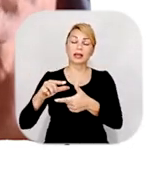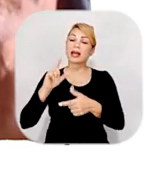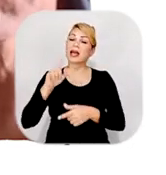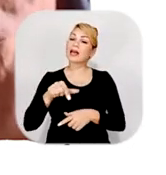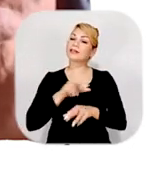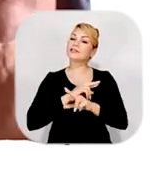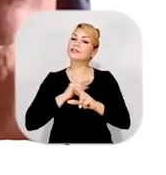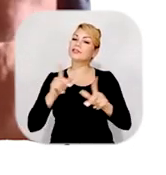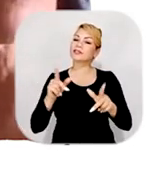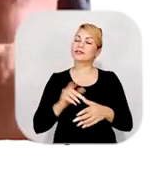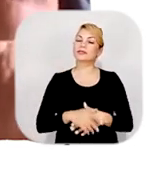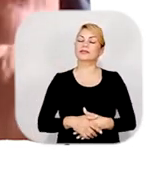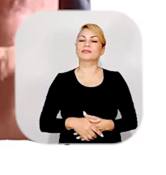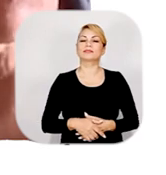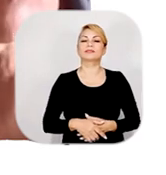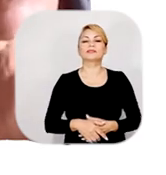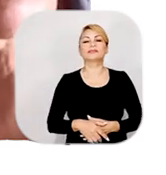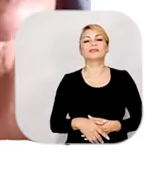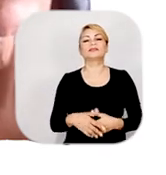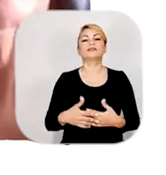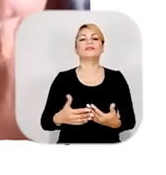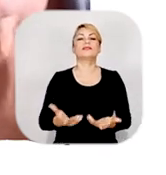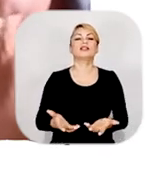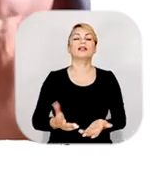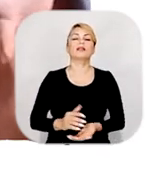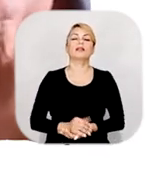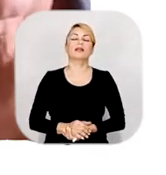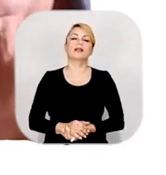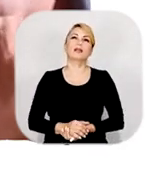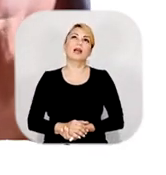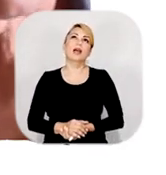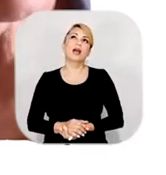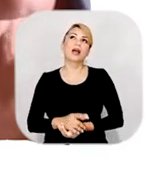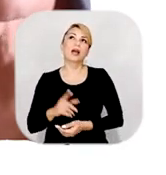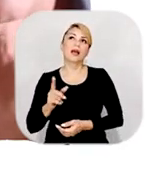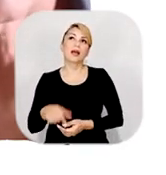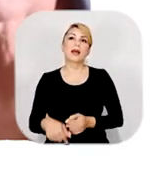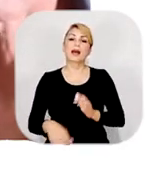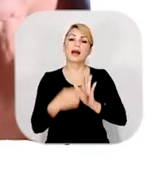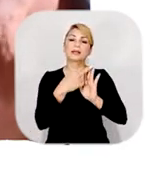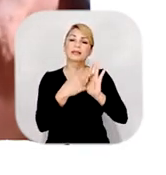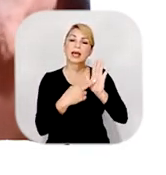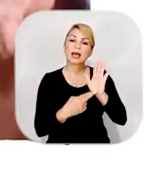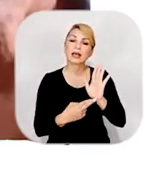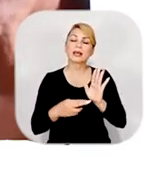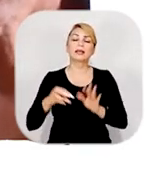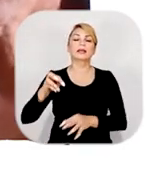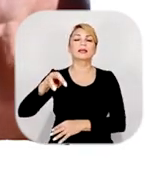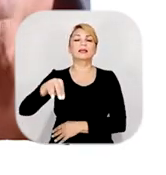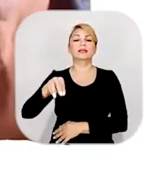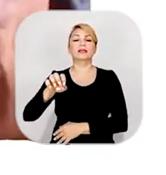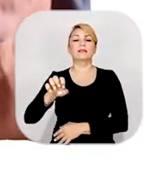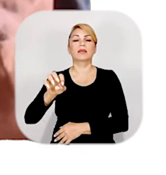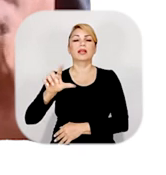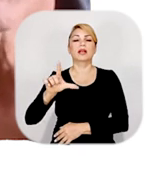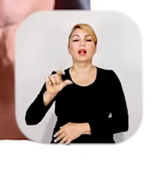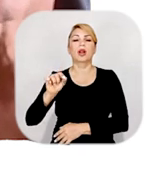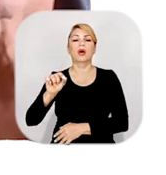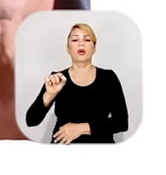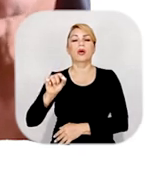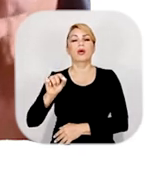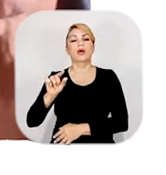sou musicólogo, eu já falei isso, mas os padrões, as melodias, a